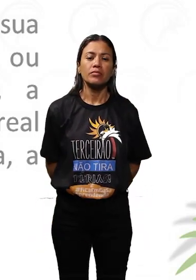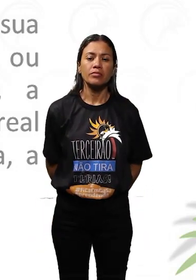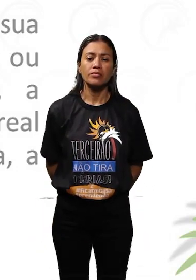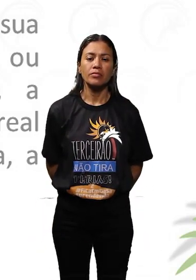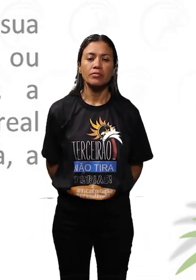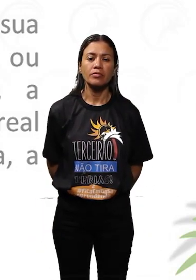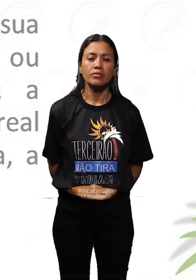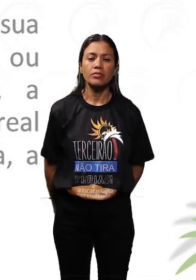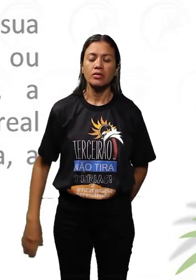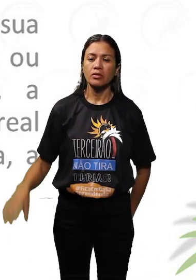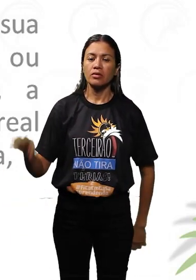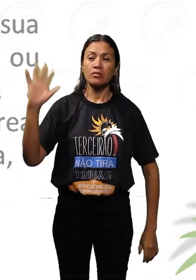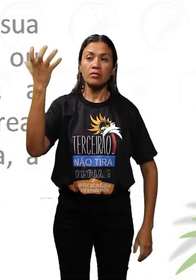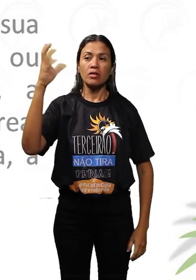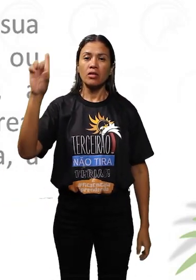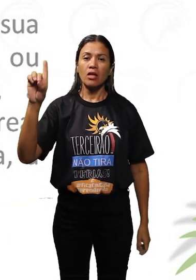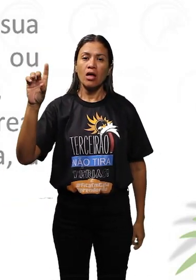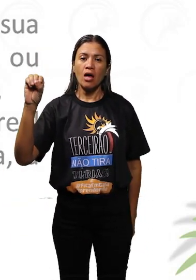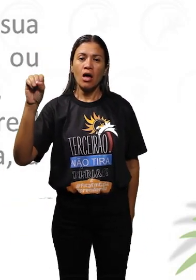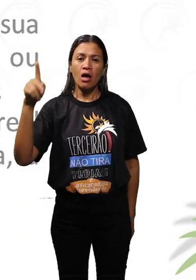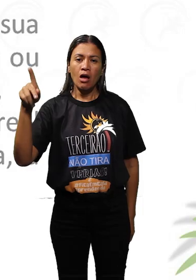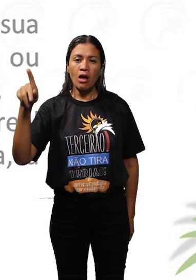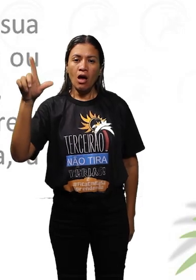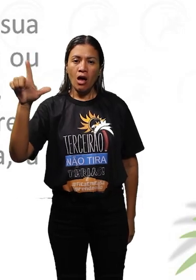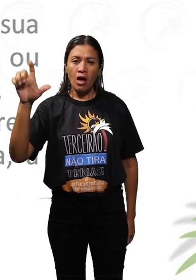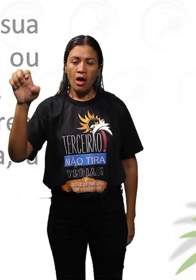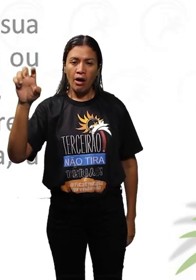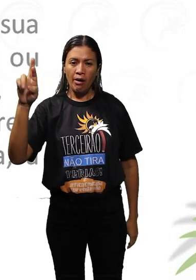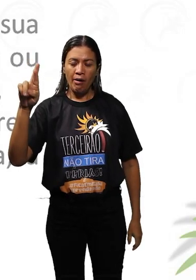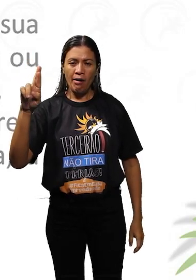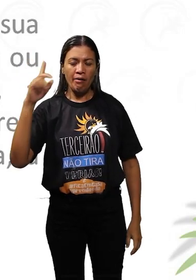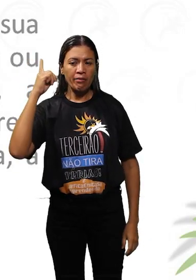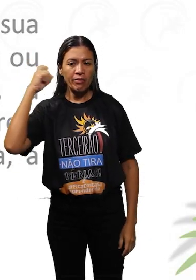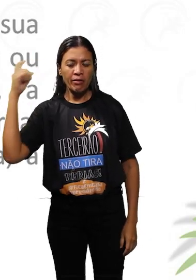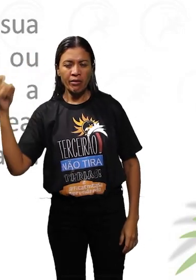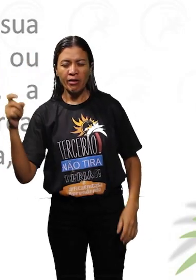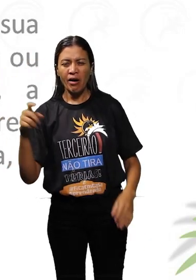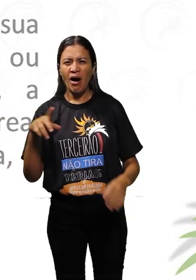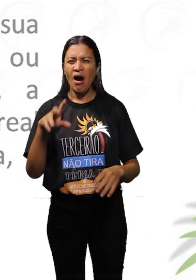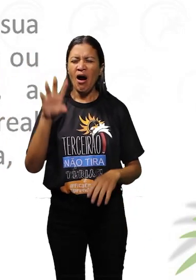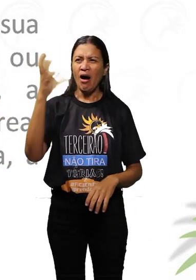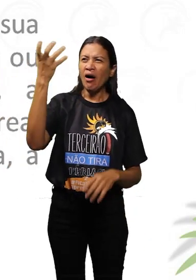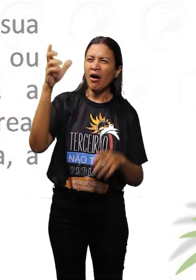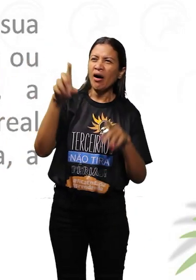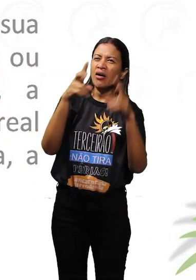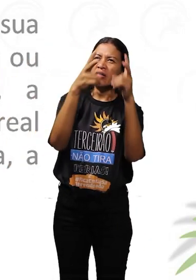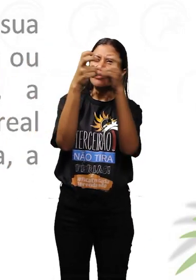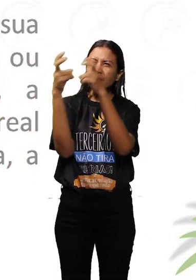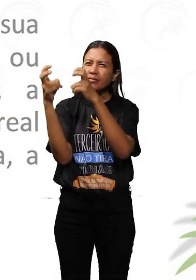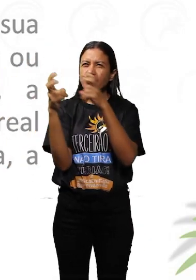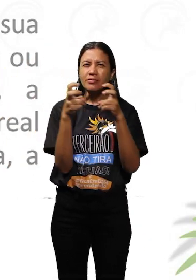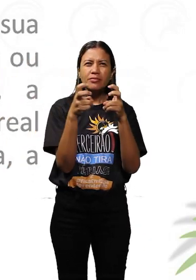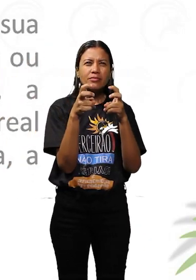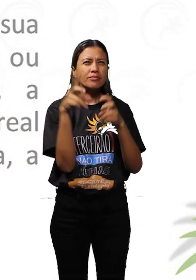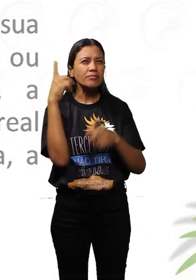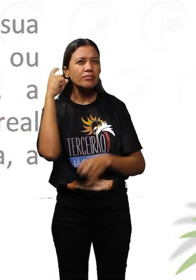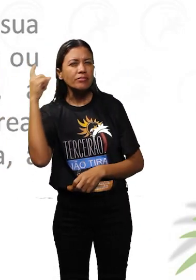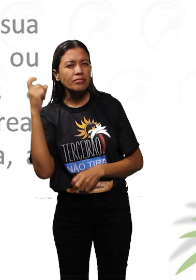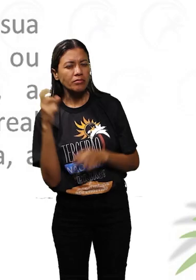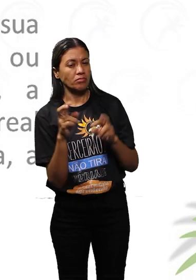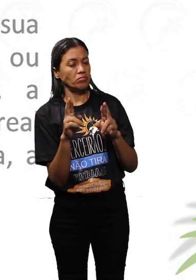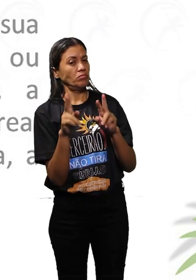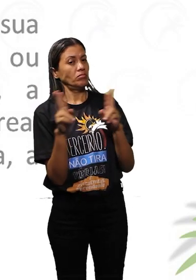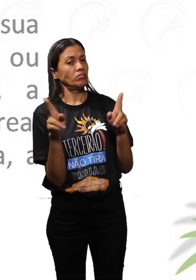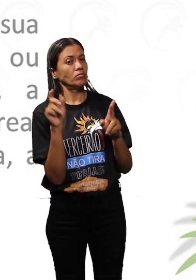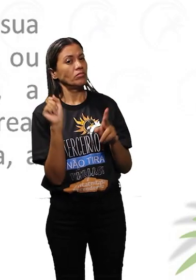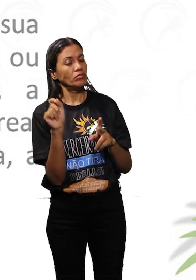simples, eu percebo uma frequência diferente da frequência que o som está sendo, que a fonte está emitindo. Por que isso acontece? Porque existe um movimento relativo entre